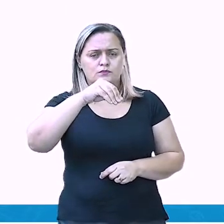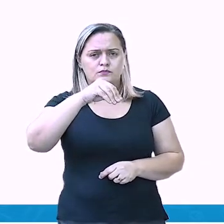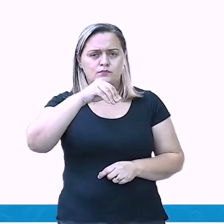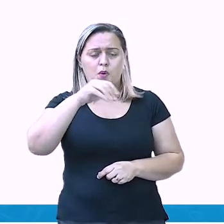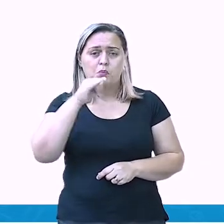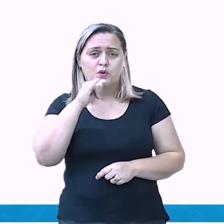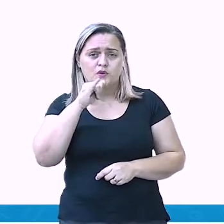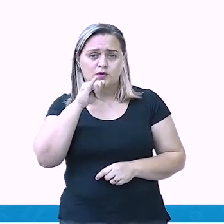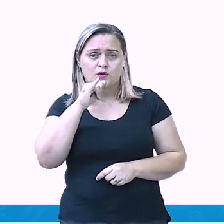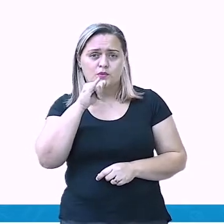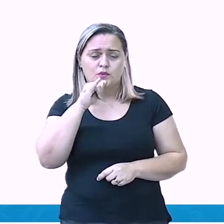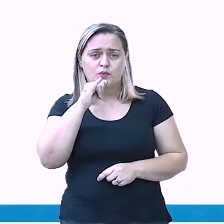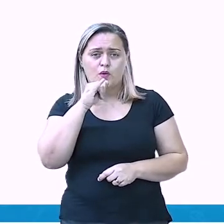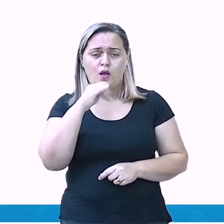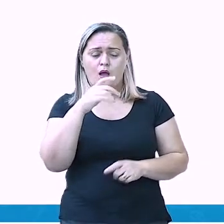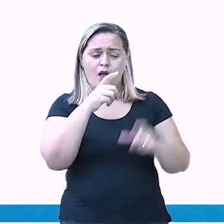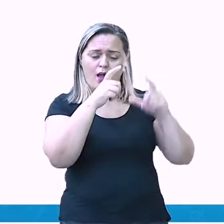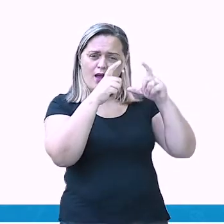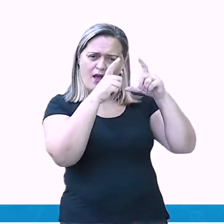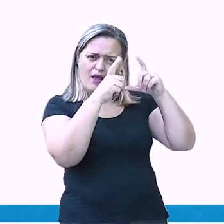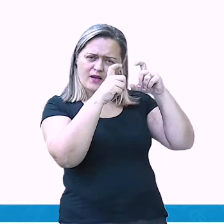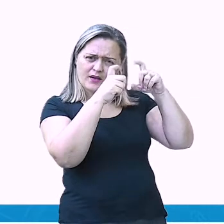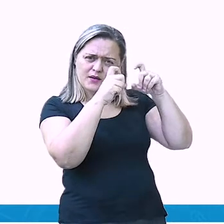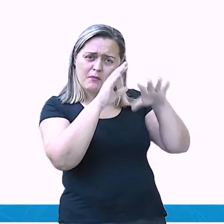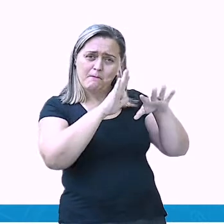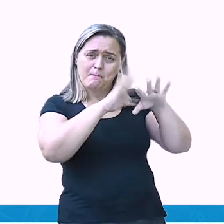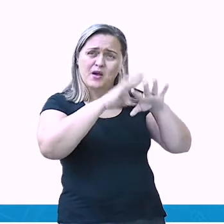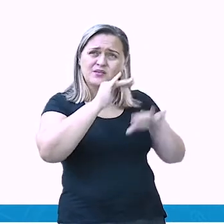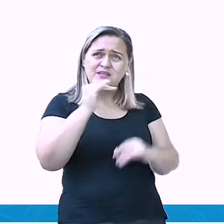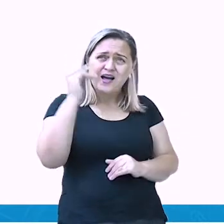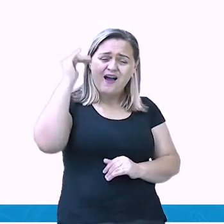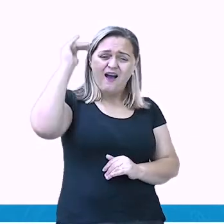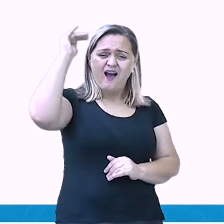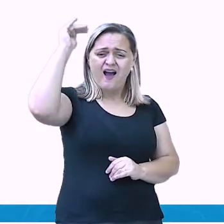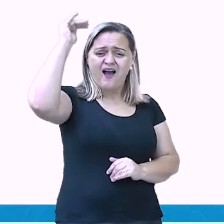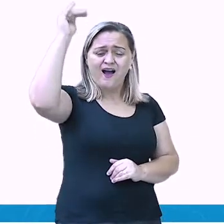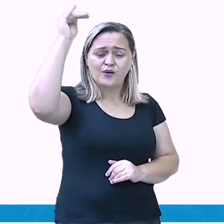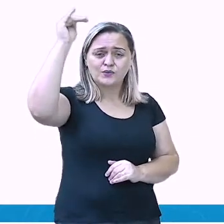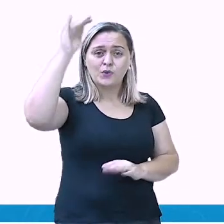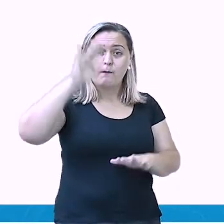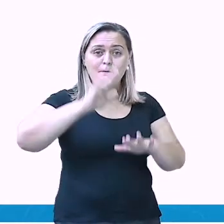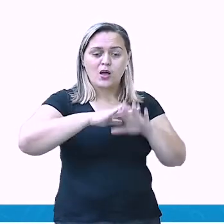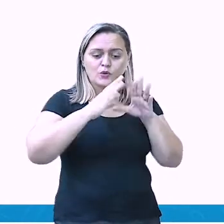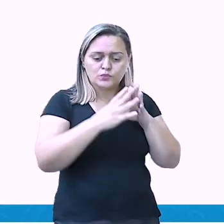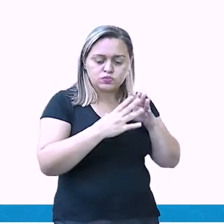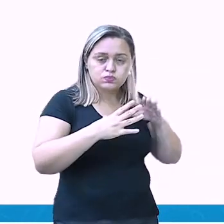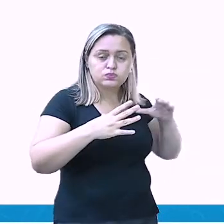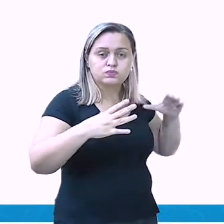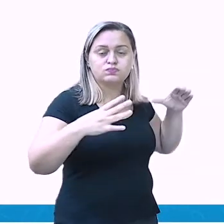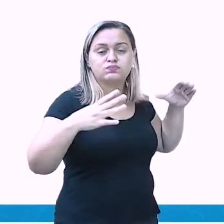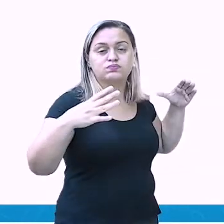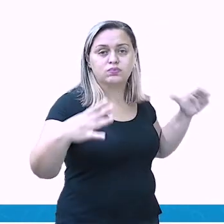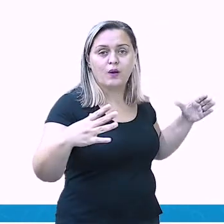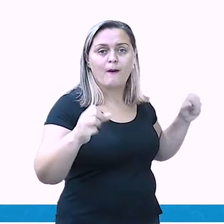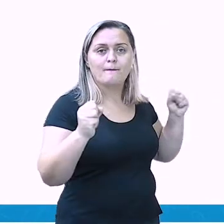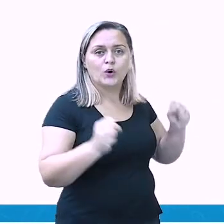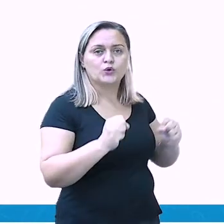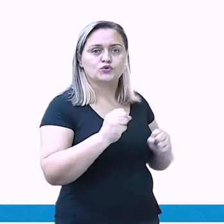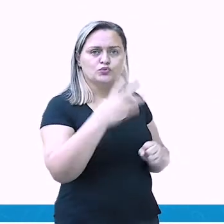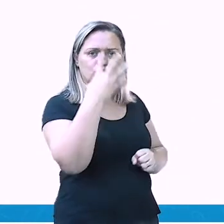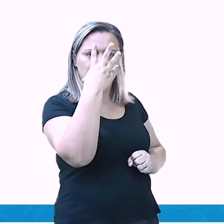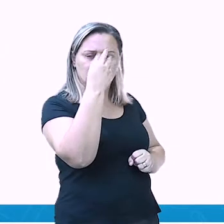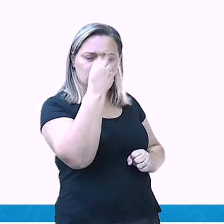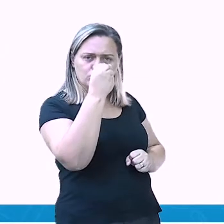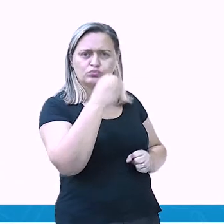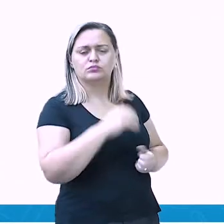essa câmera estiver, mais espaço vai conseguir ser visto por aquela câmera. Faz um